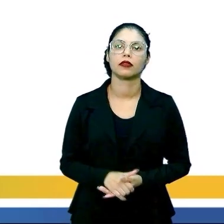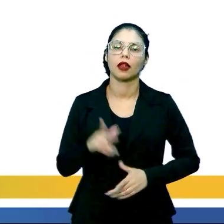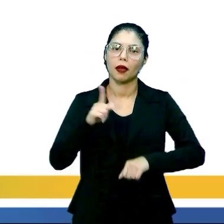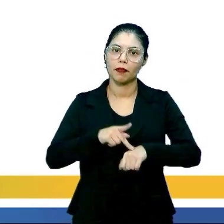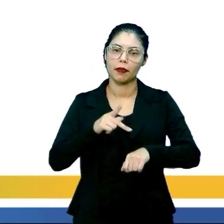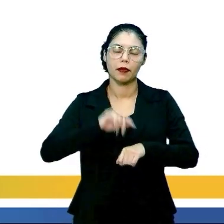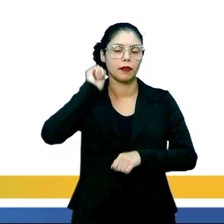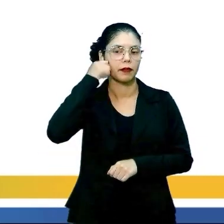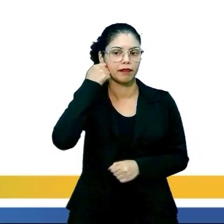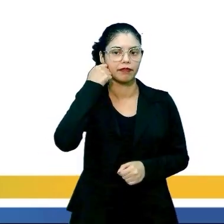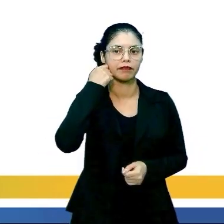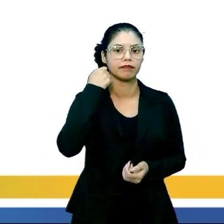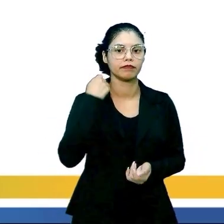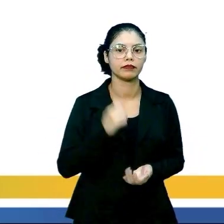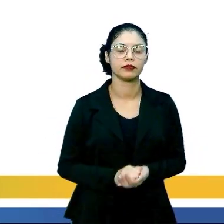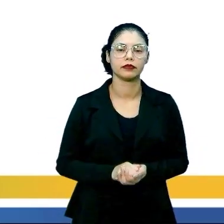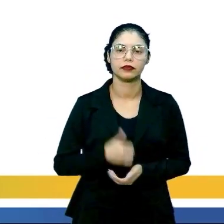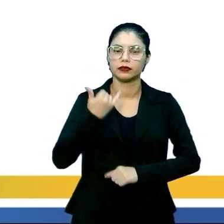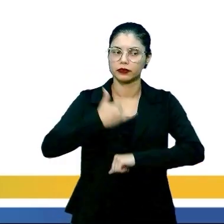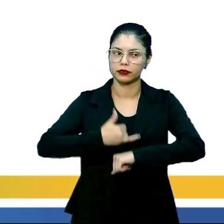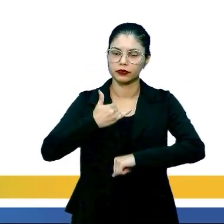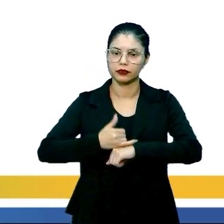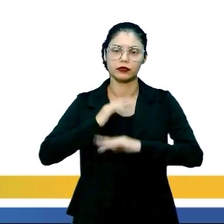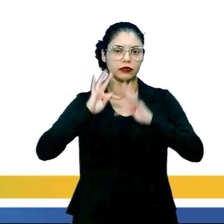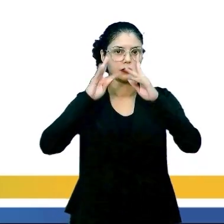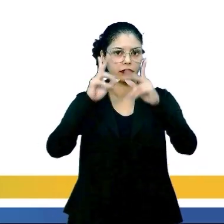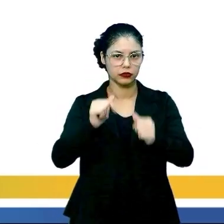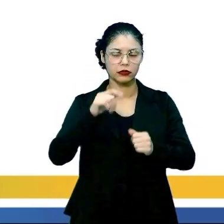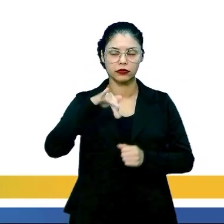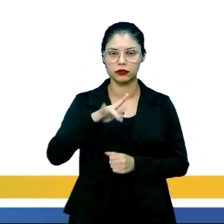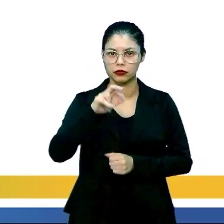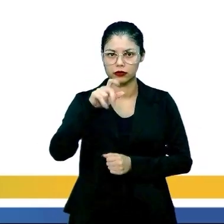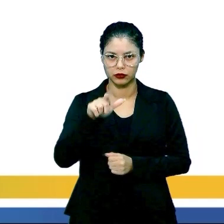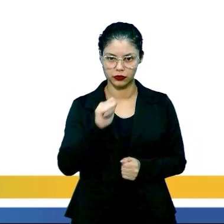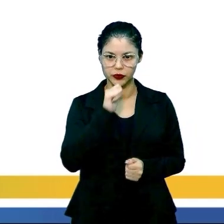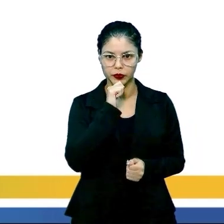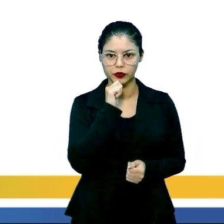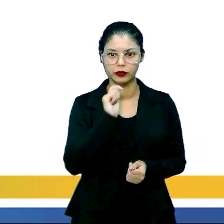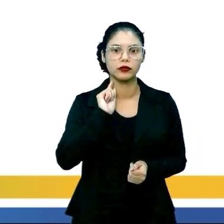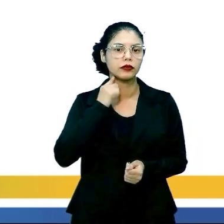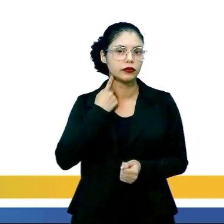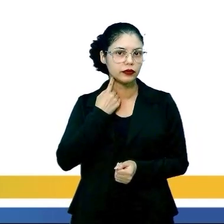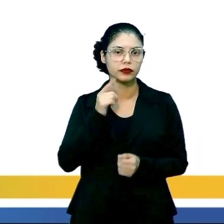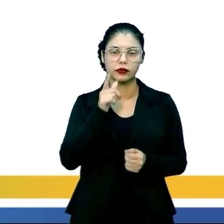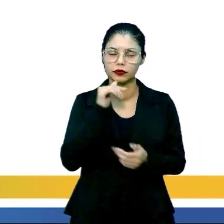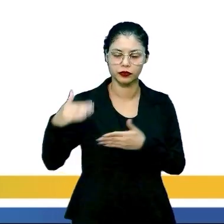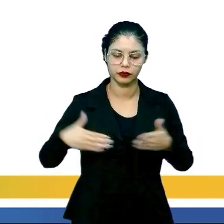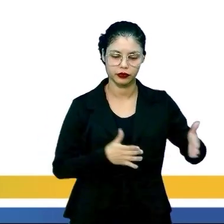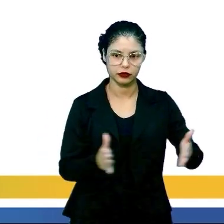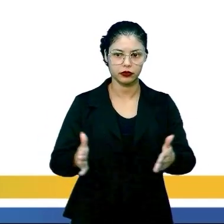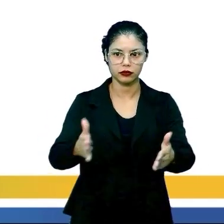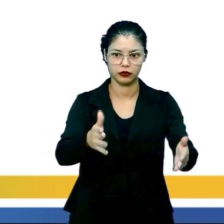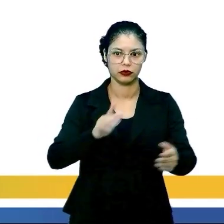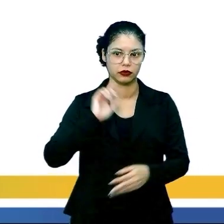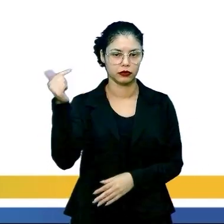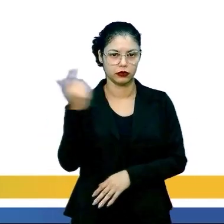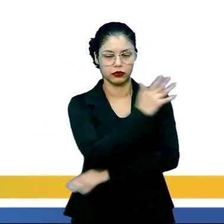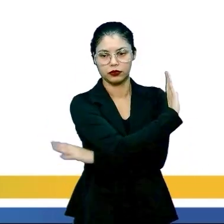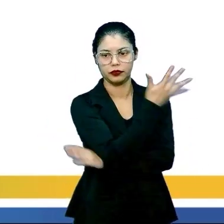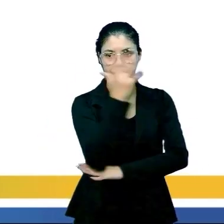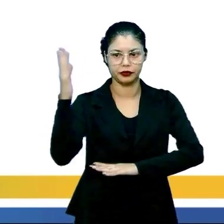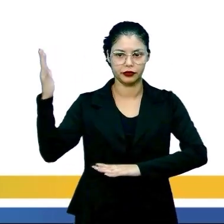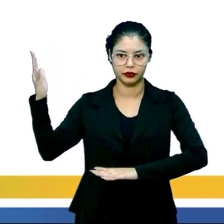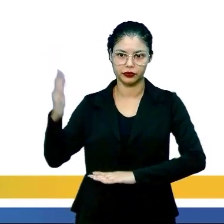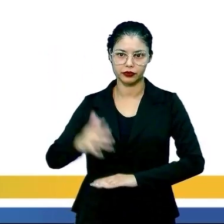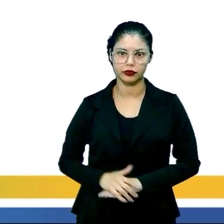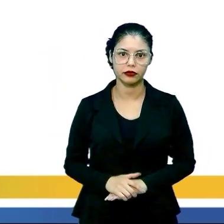carvão, que é o ferro, os minerais, todos os minerais, né? E também a poluição dos rios, dos mananciais e das florestas.